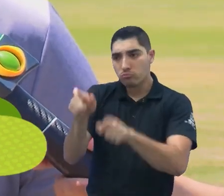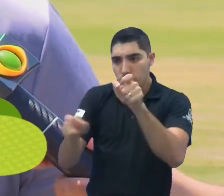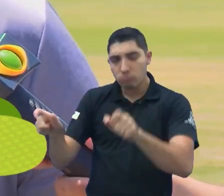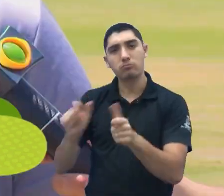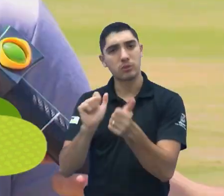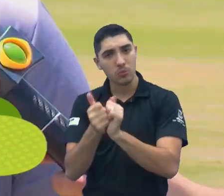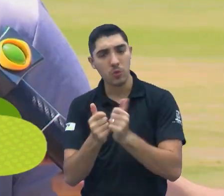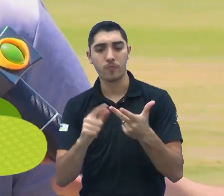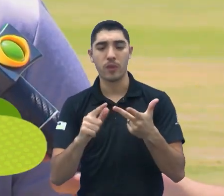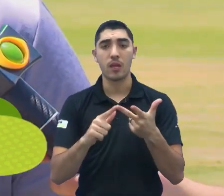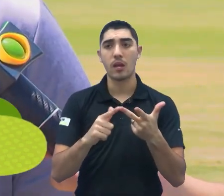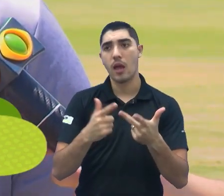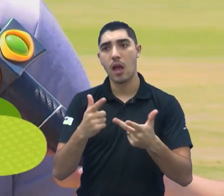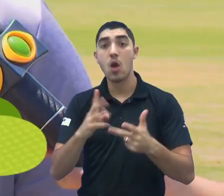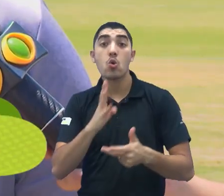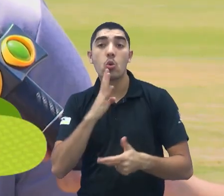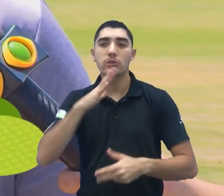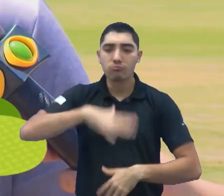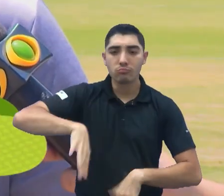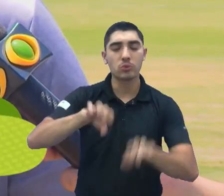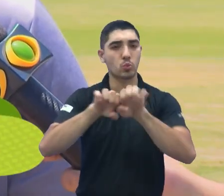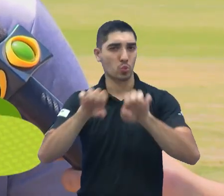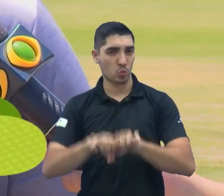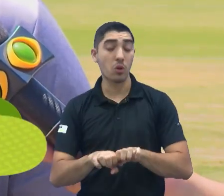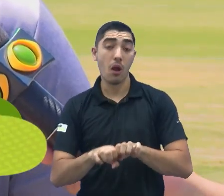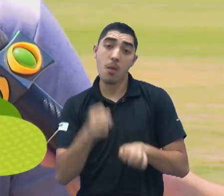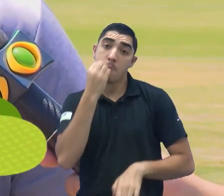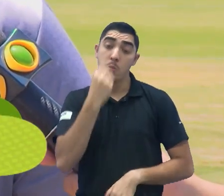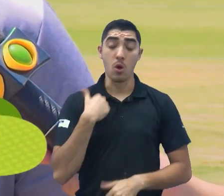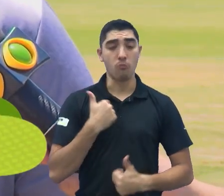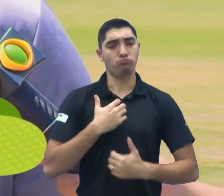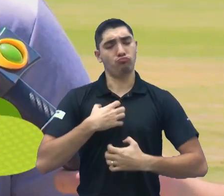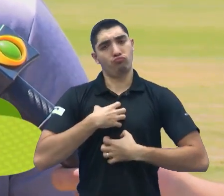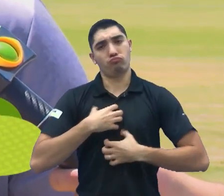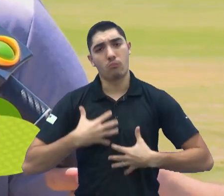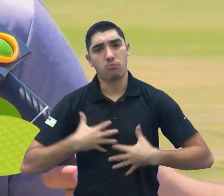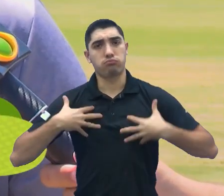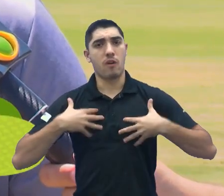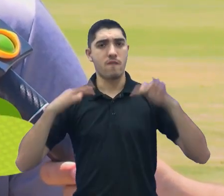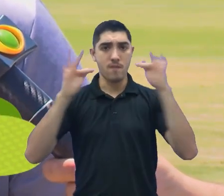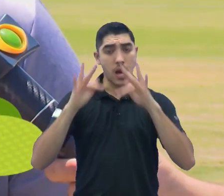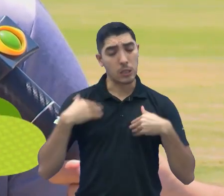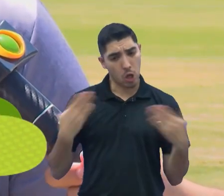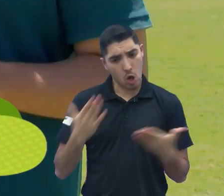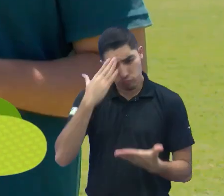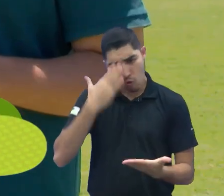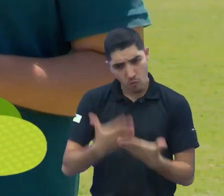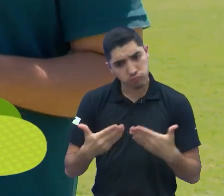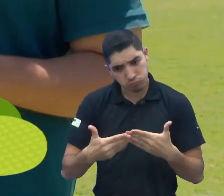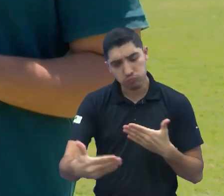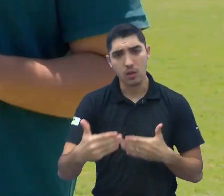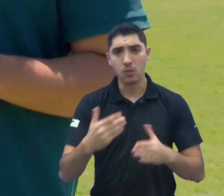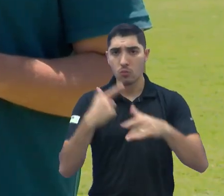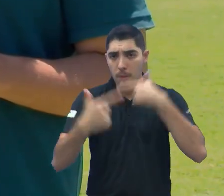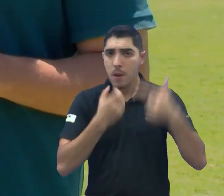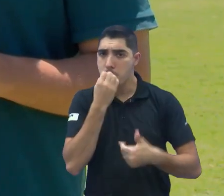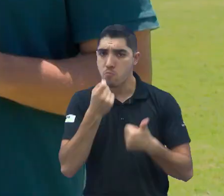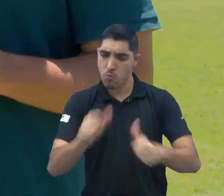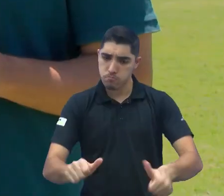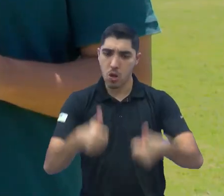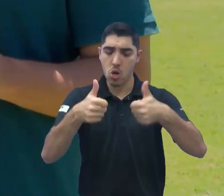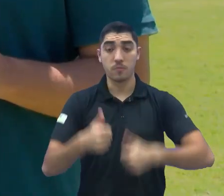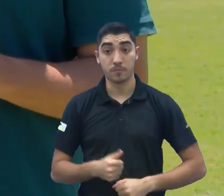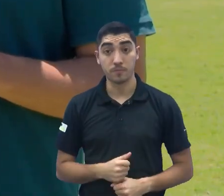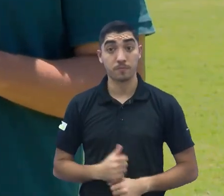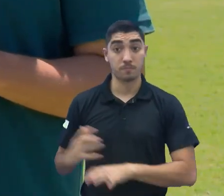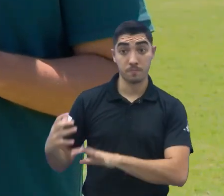isso é positivo. Graças a Deus deu certo aí de ficar, estou muito feliz e principalmente confiante de fazer um bom trabalho nessa Série A2. Com 24 jogadores,